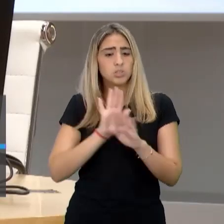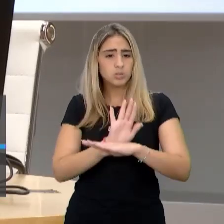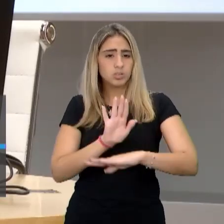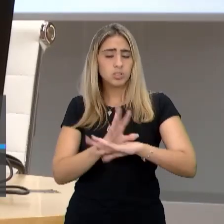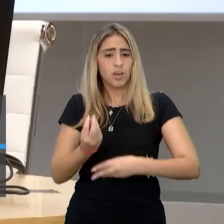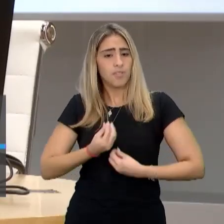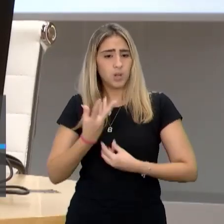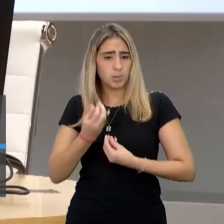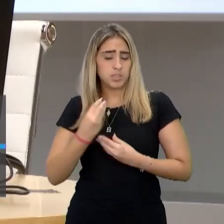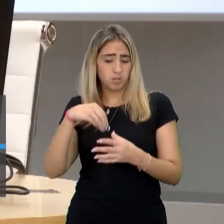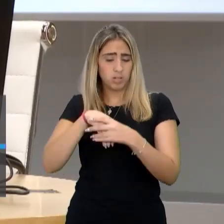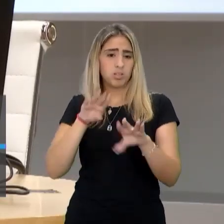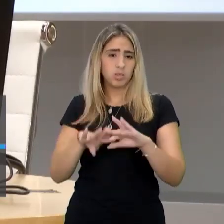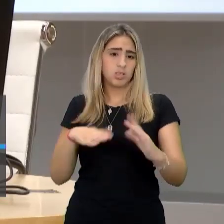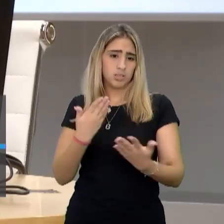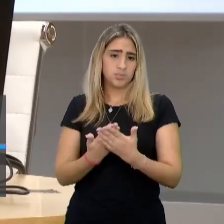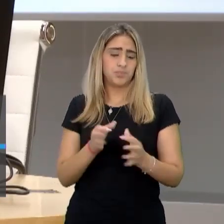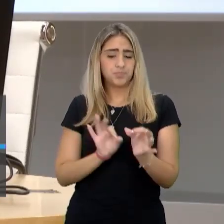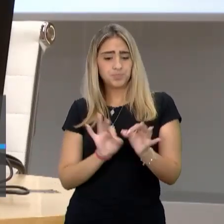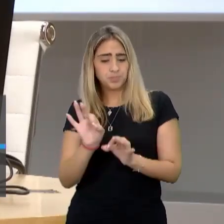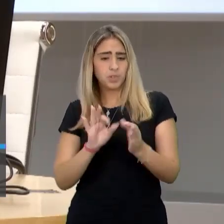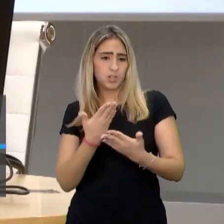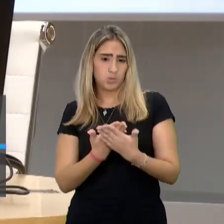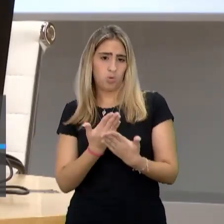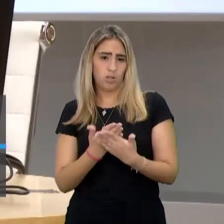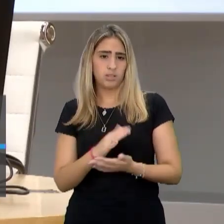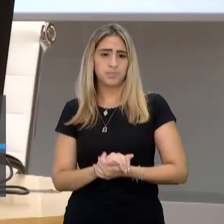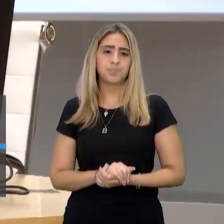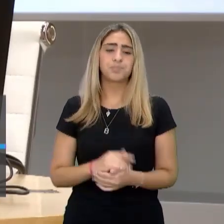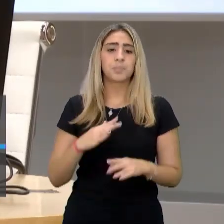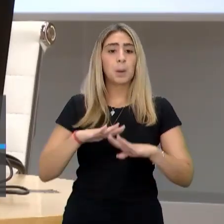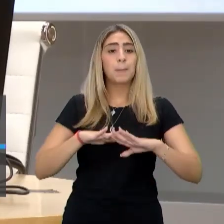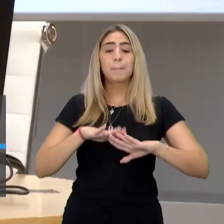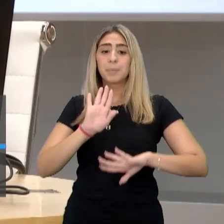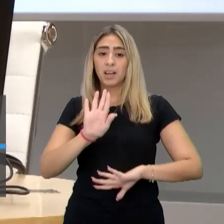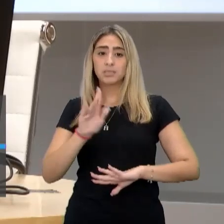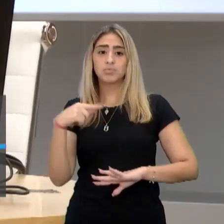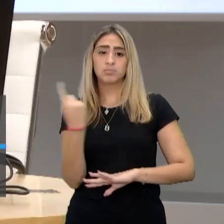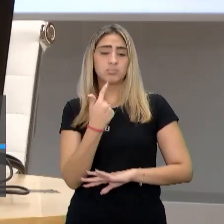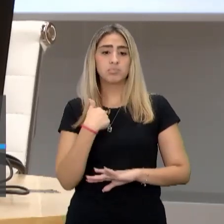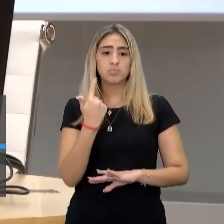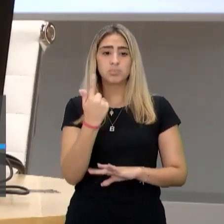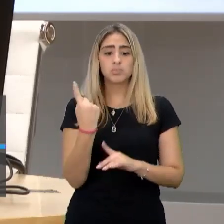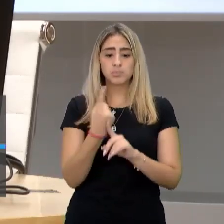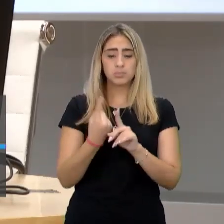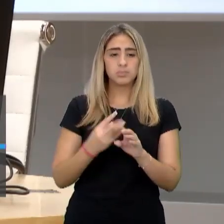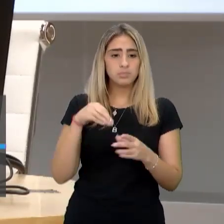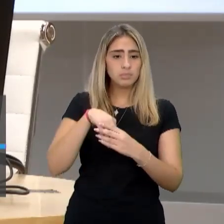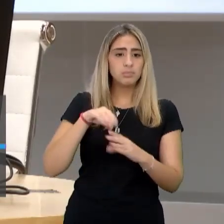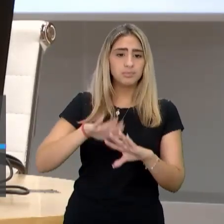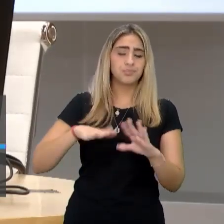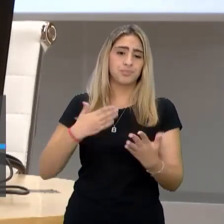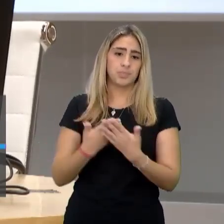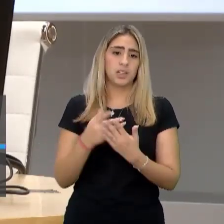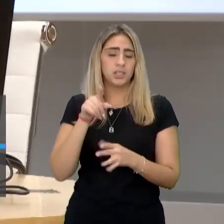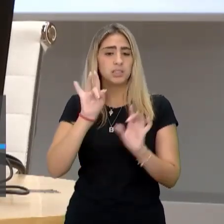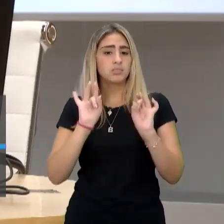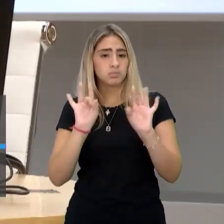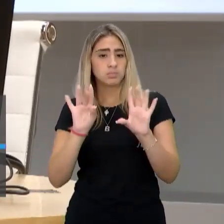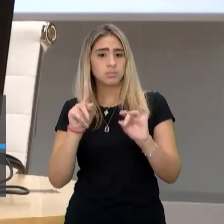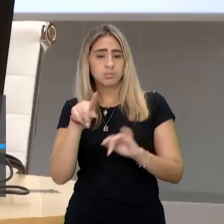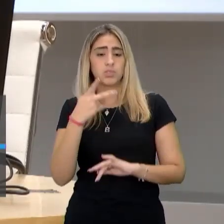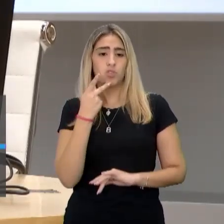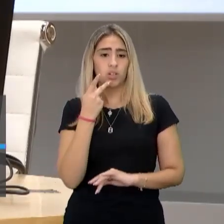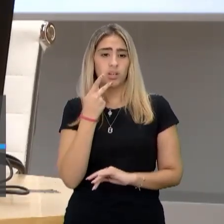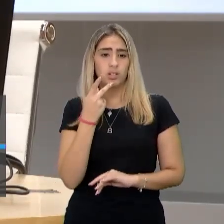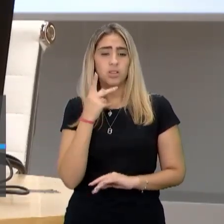as informações da escola, certo? A organização escolar. Mas, a gente não tem só a agenda da escola, essa especificamente que eu estou